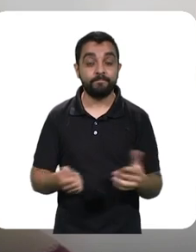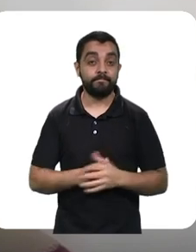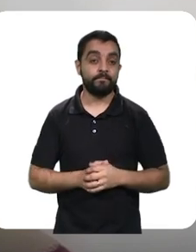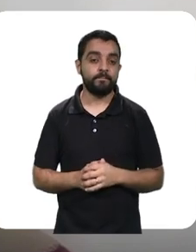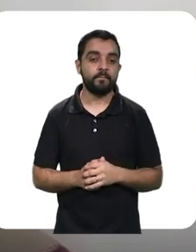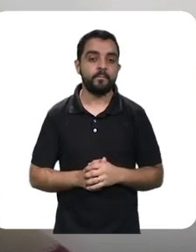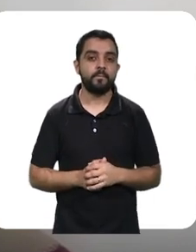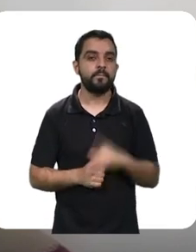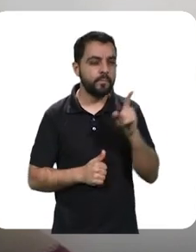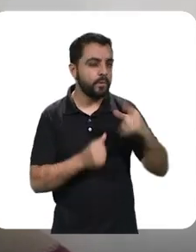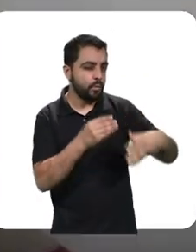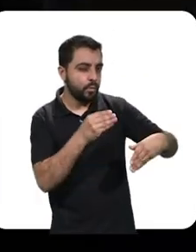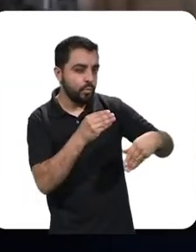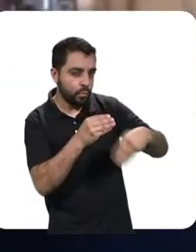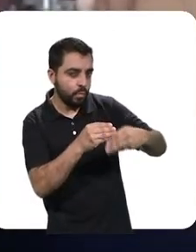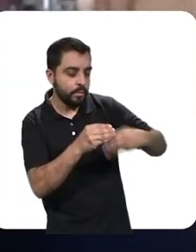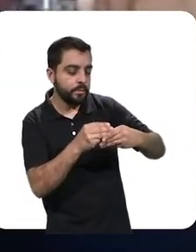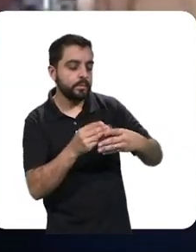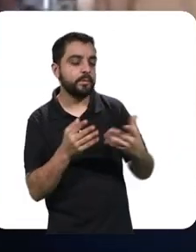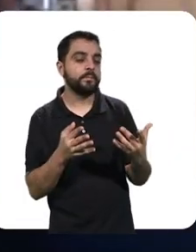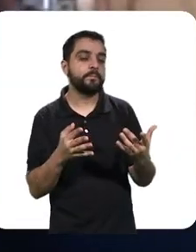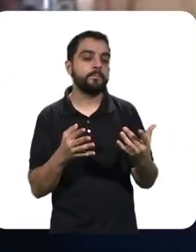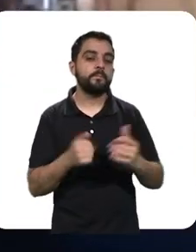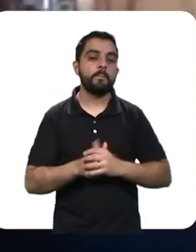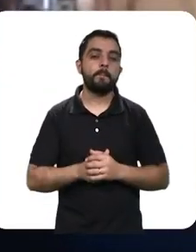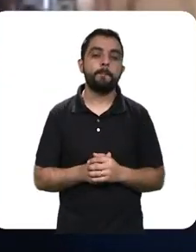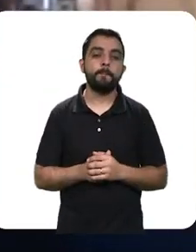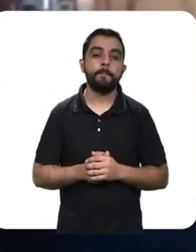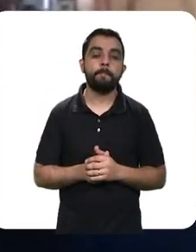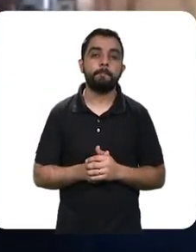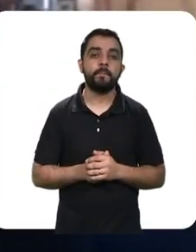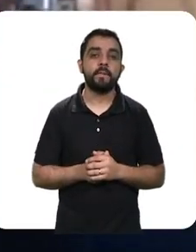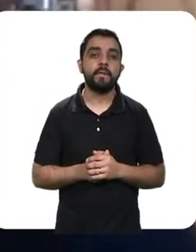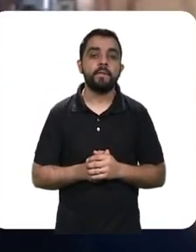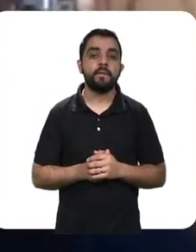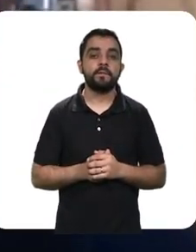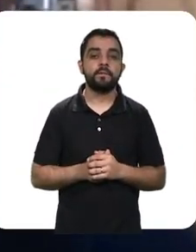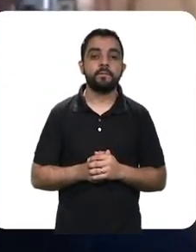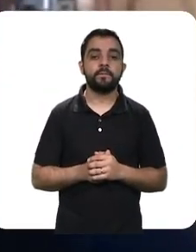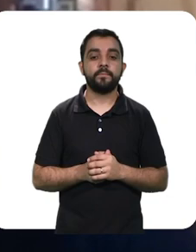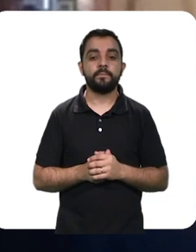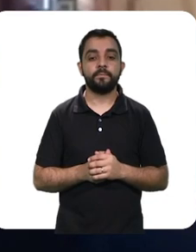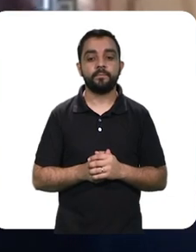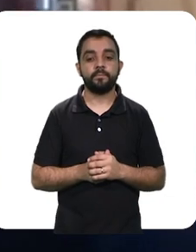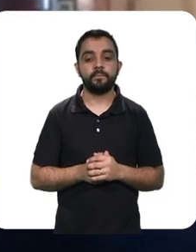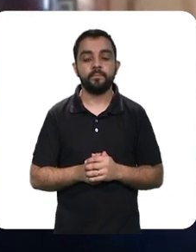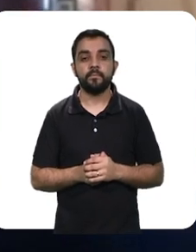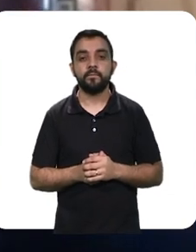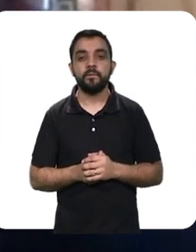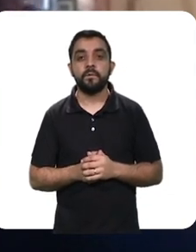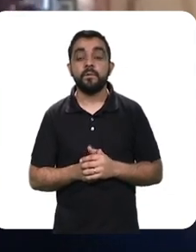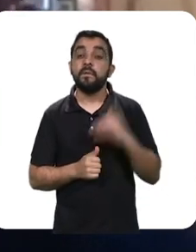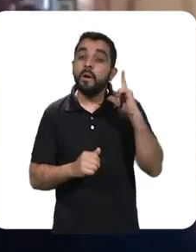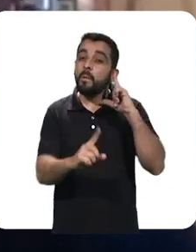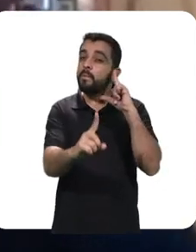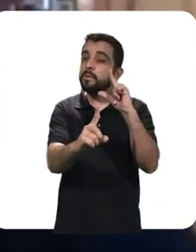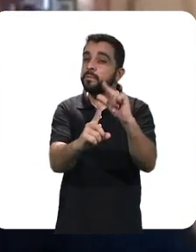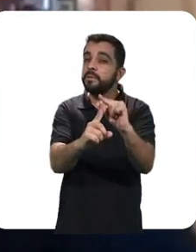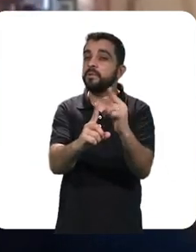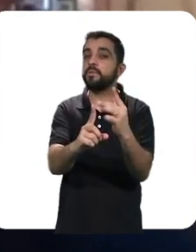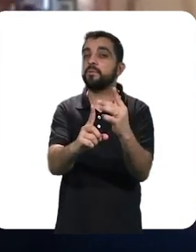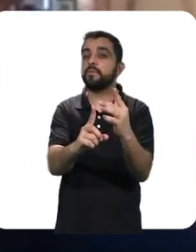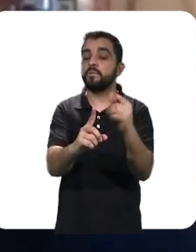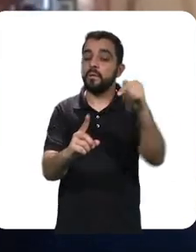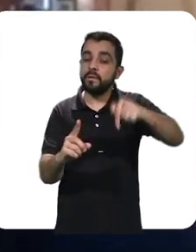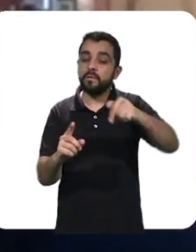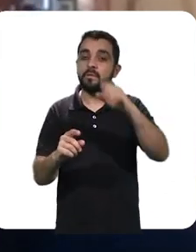Eu queria só complementar a fala da Camila, que a nossa perspectiva de necessidade de